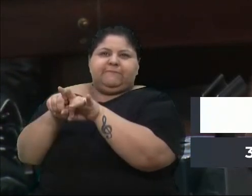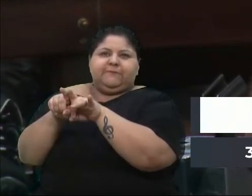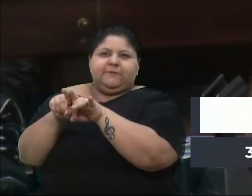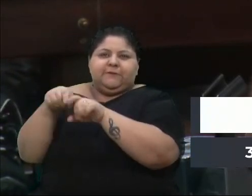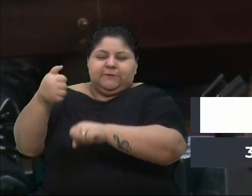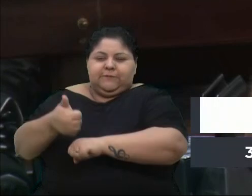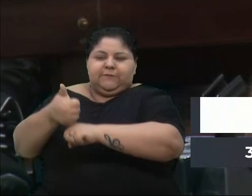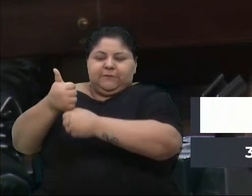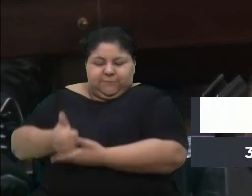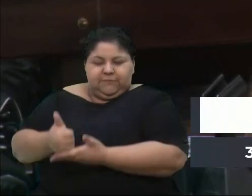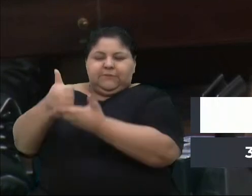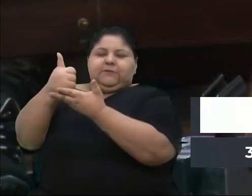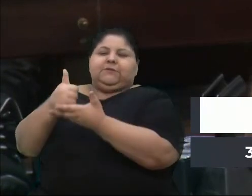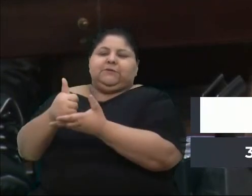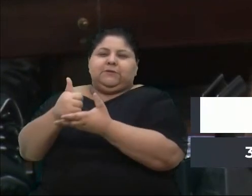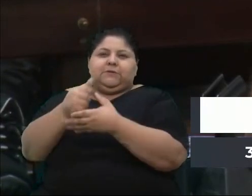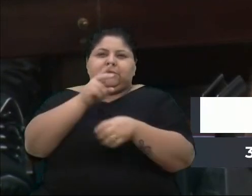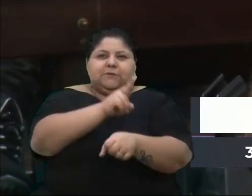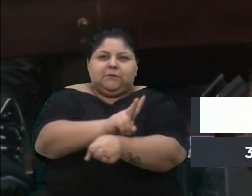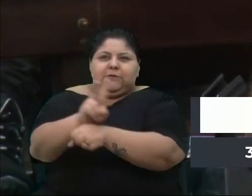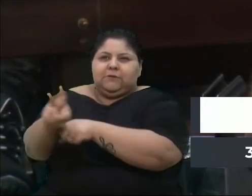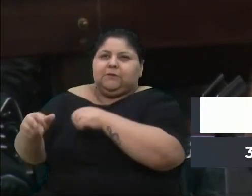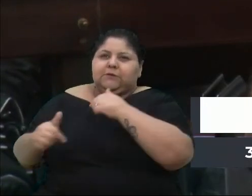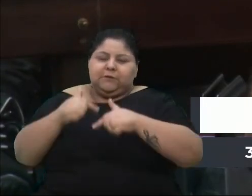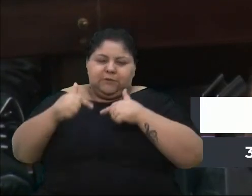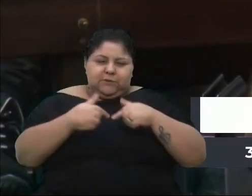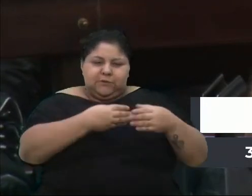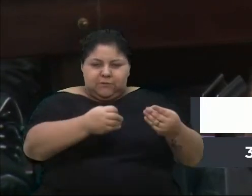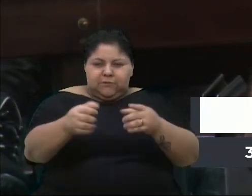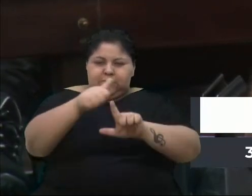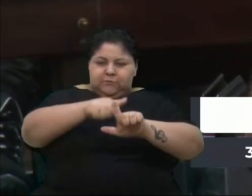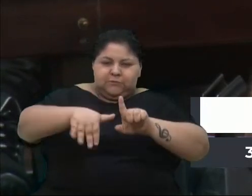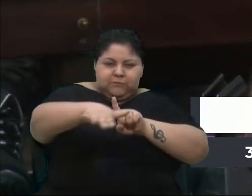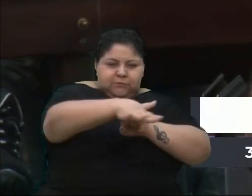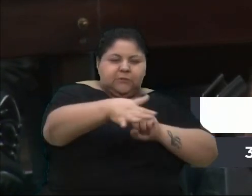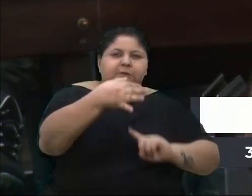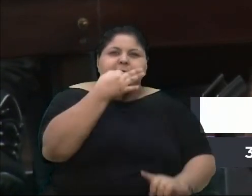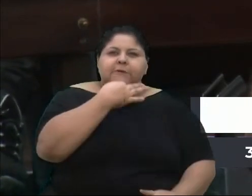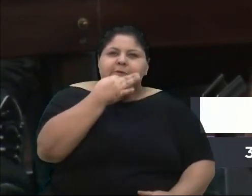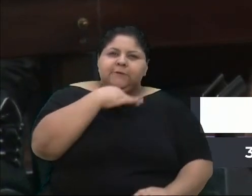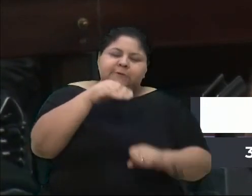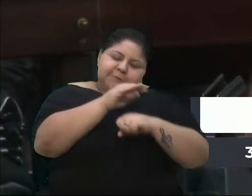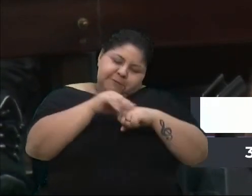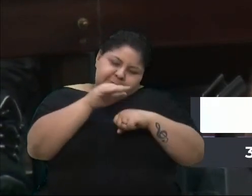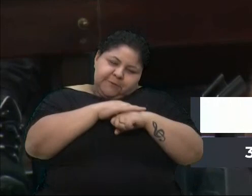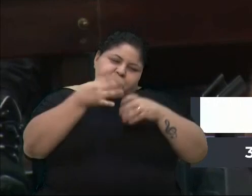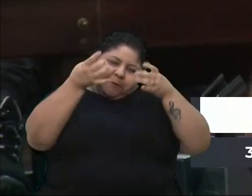muito, trabalhava muito pela sociedade caxiense e tinha um carinho especial para trabalhar